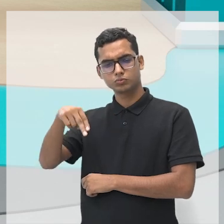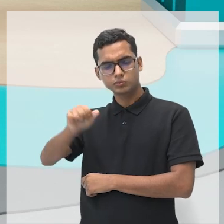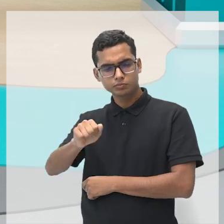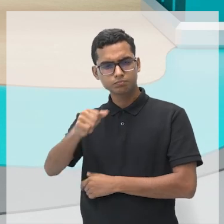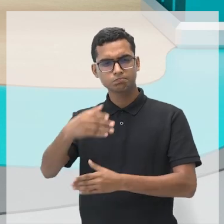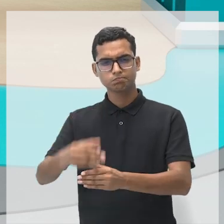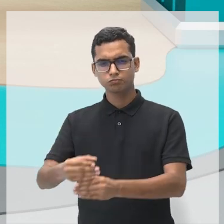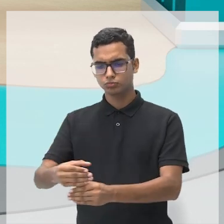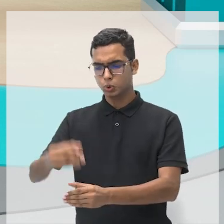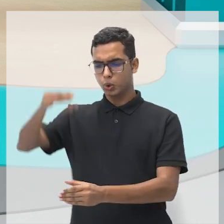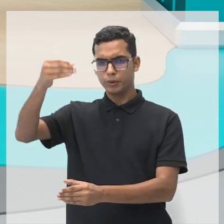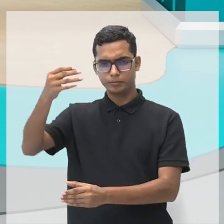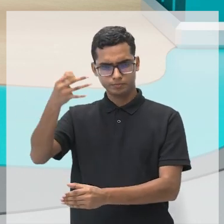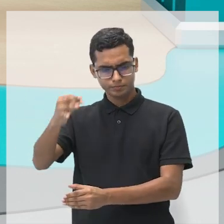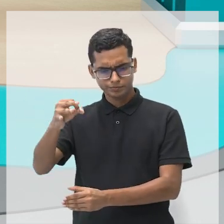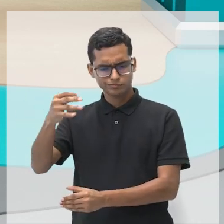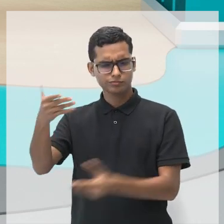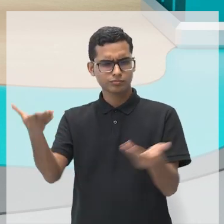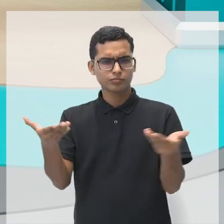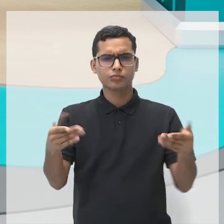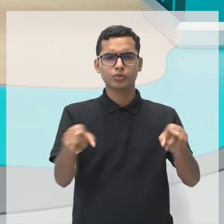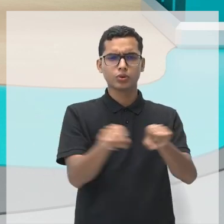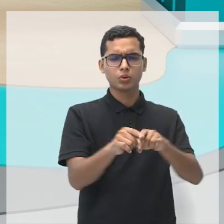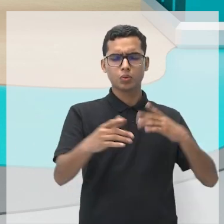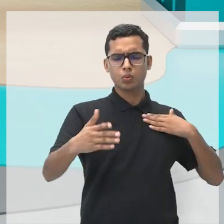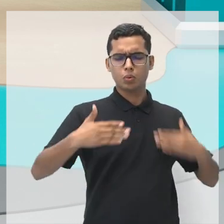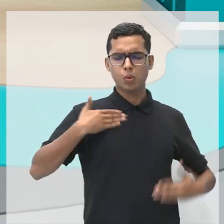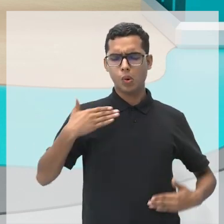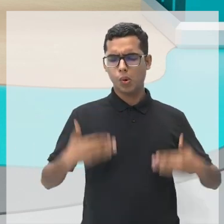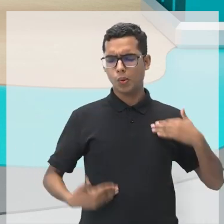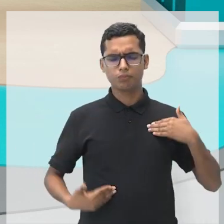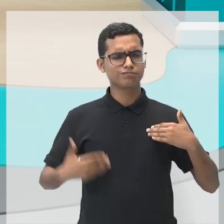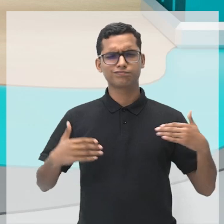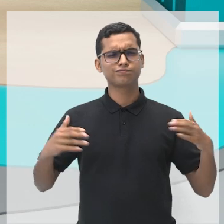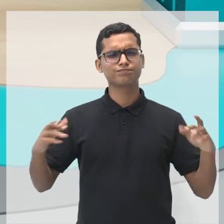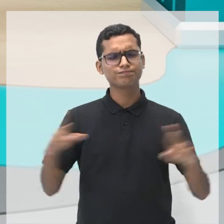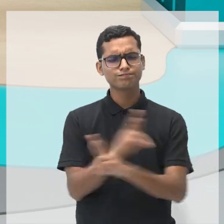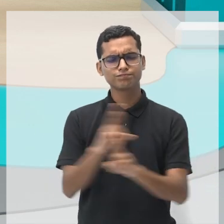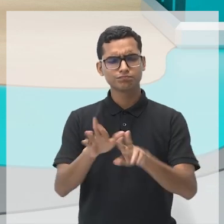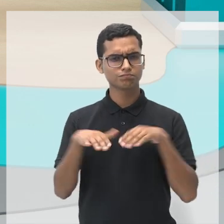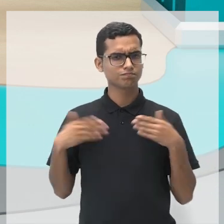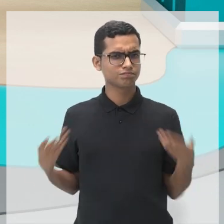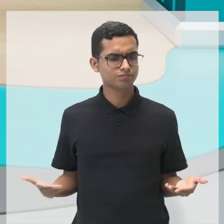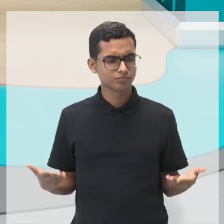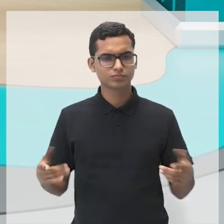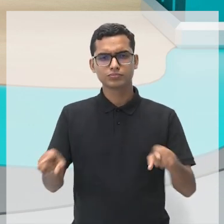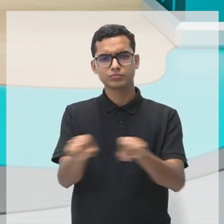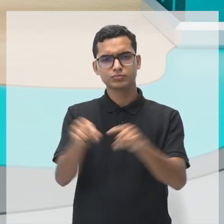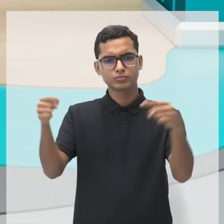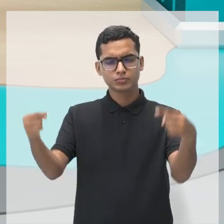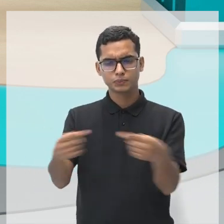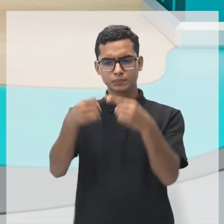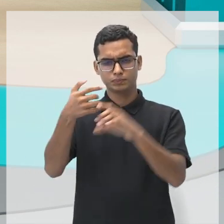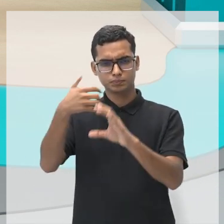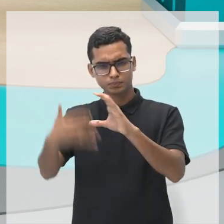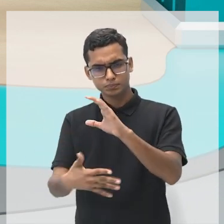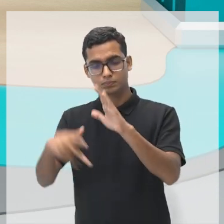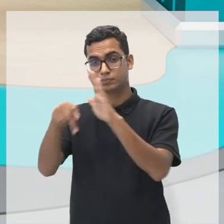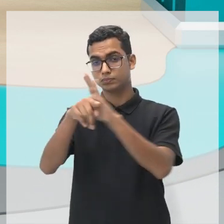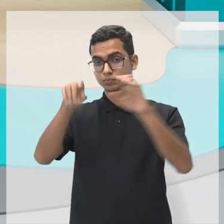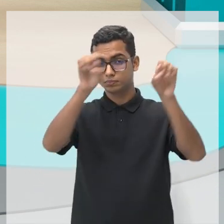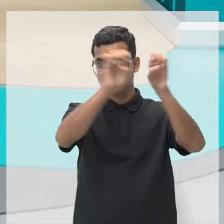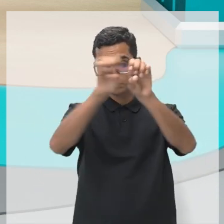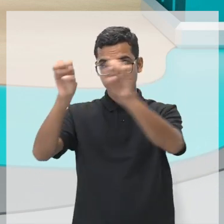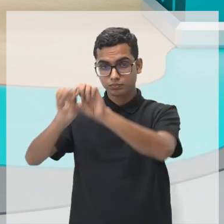que é a relação disso com o nosso corpo, qual que é a relação desta estrutura